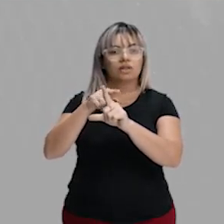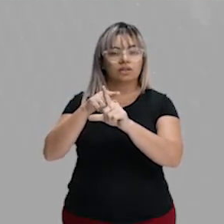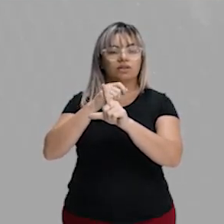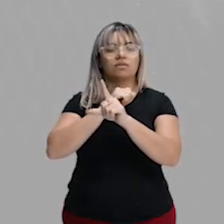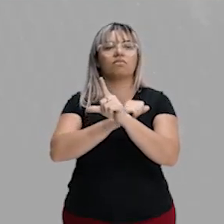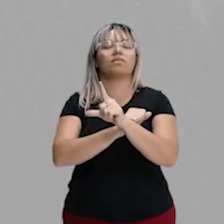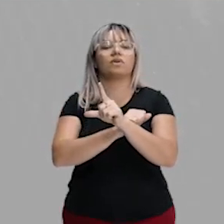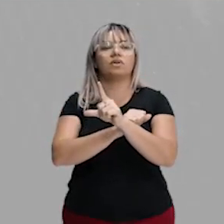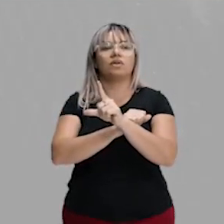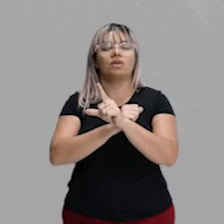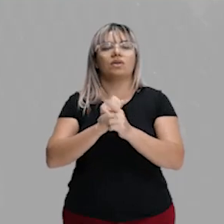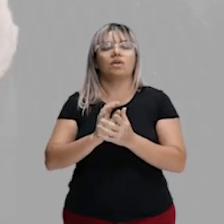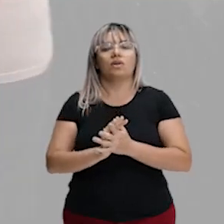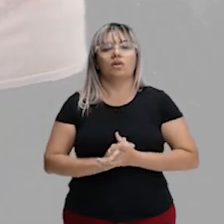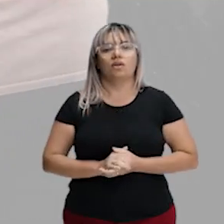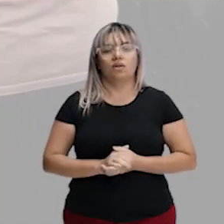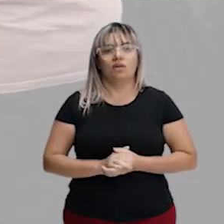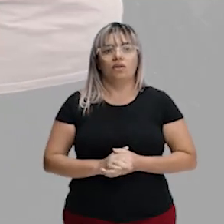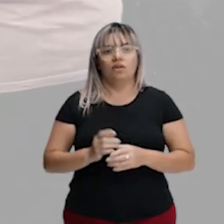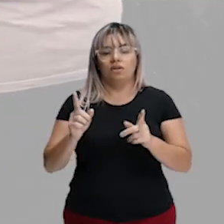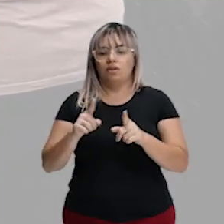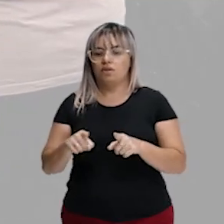receptores.